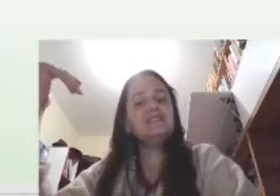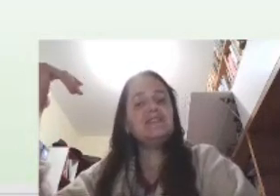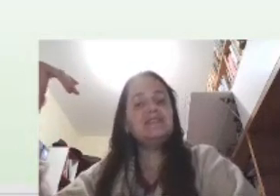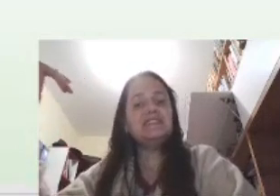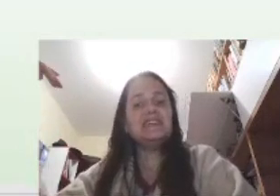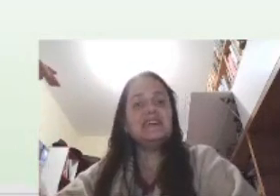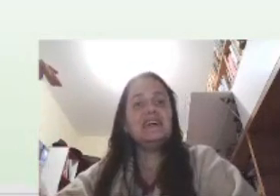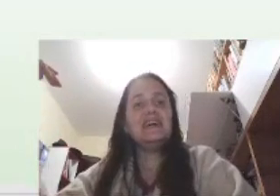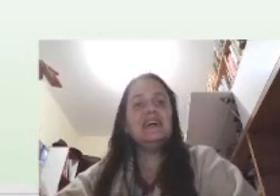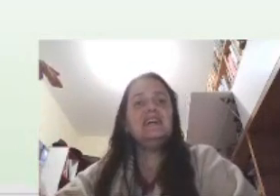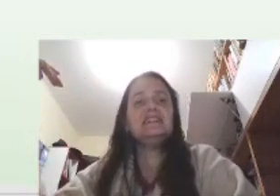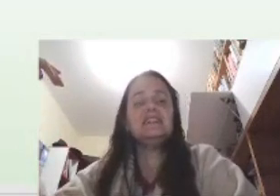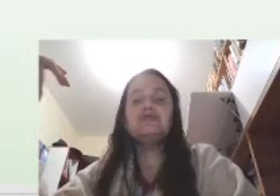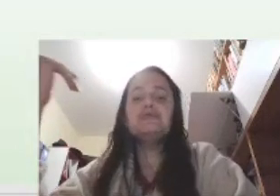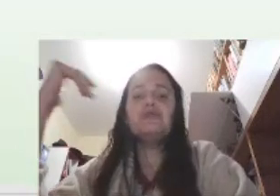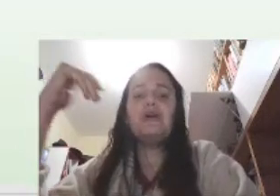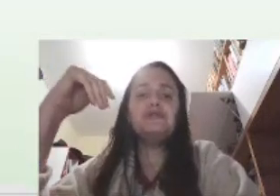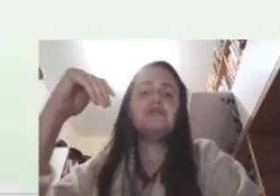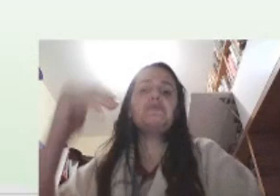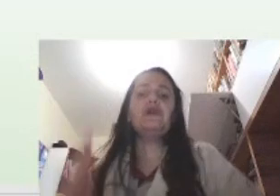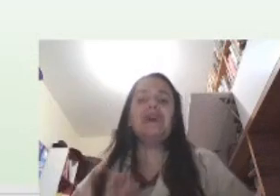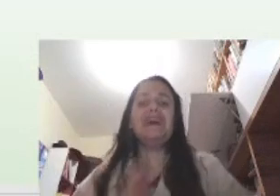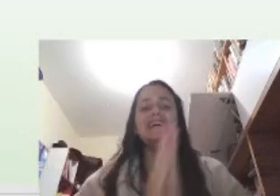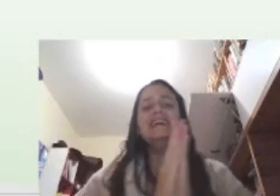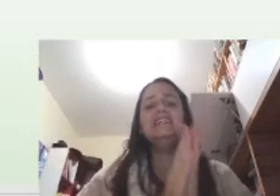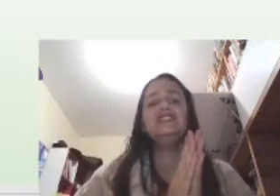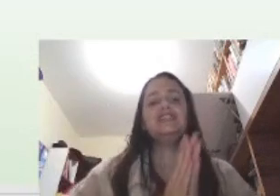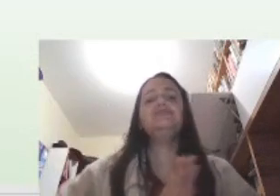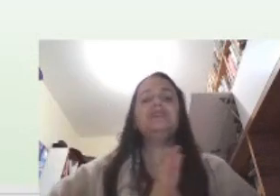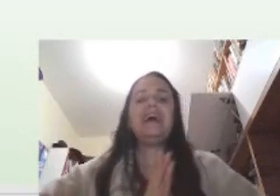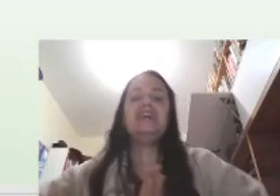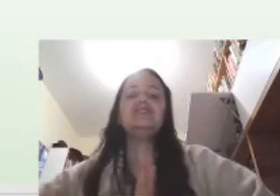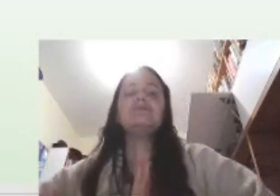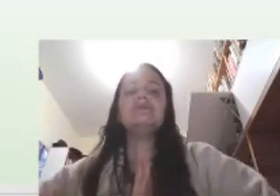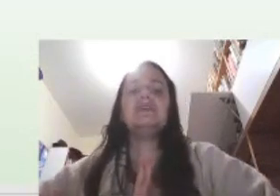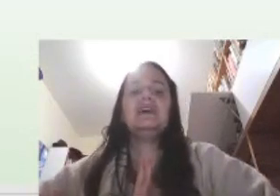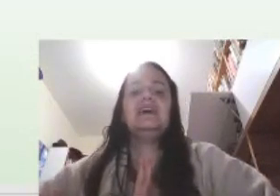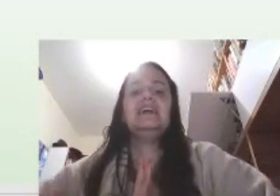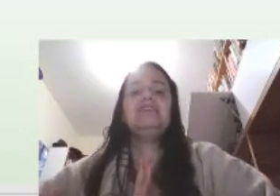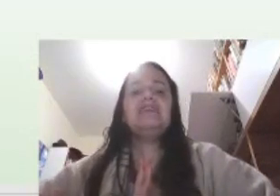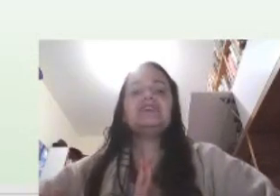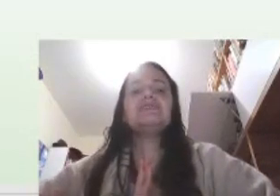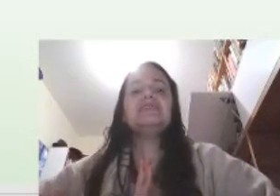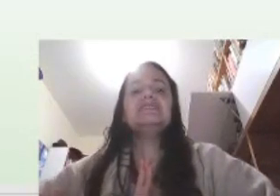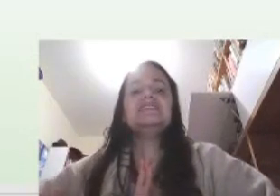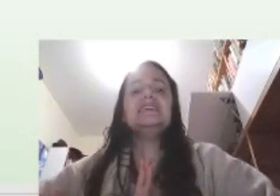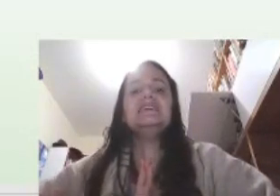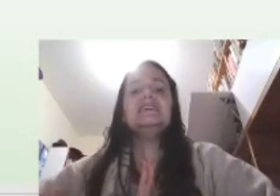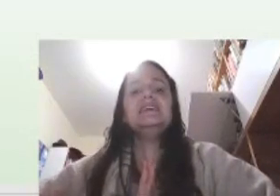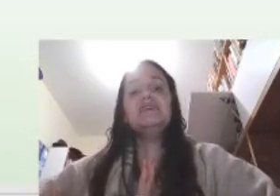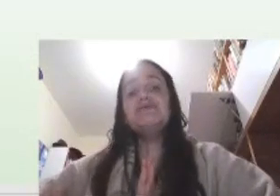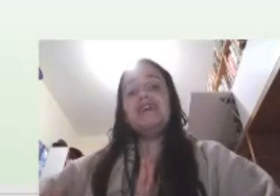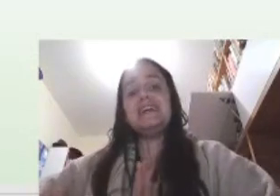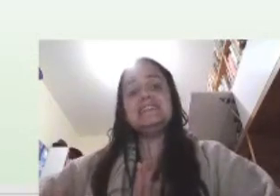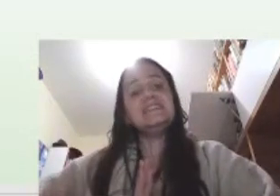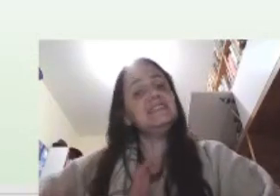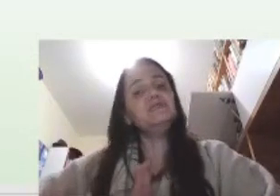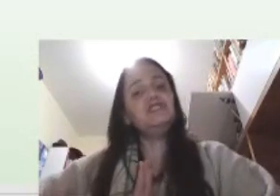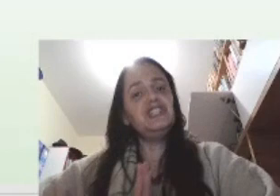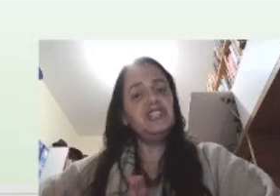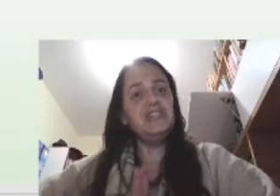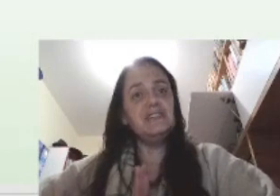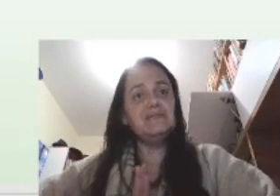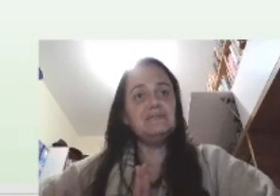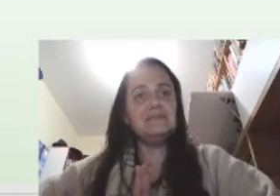xixi você vai fazer. Então, se o nome do hormônio é antidiurético, ele faz com que você não faça